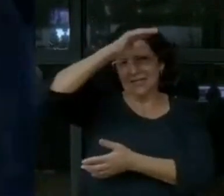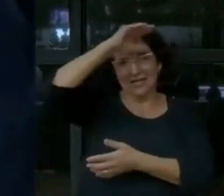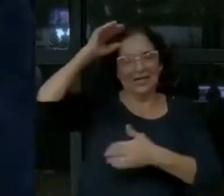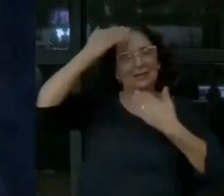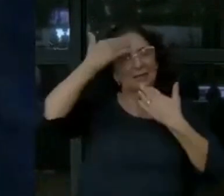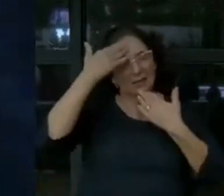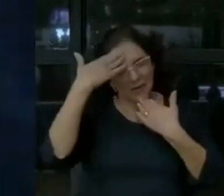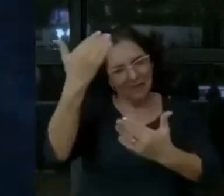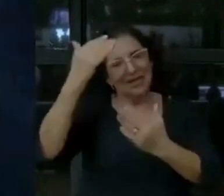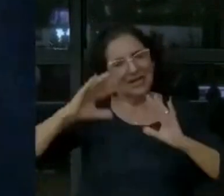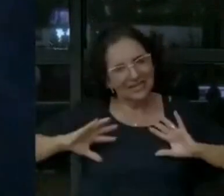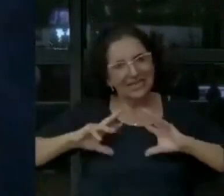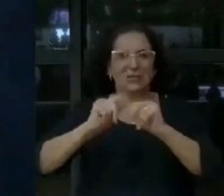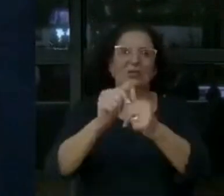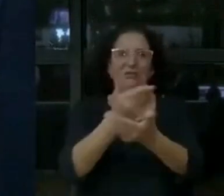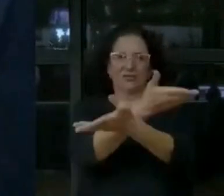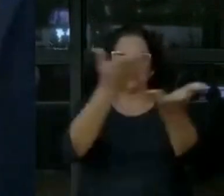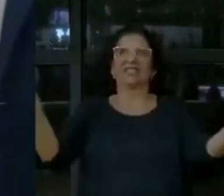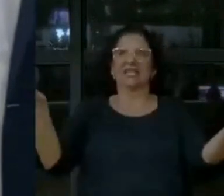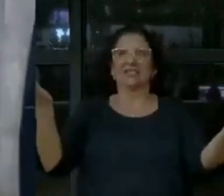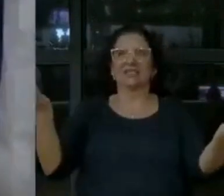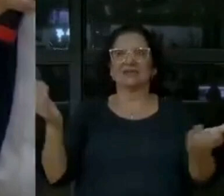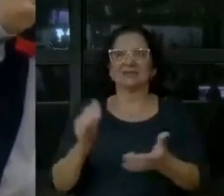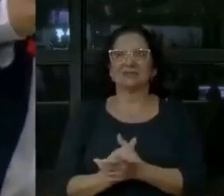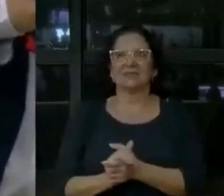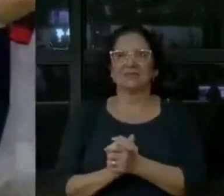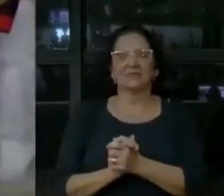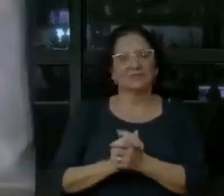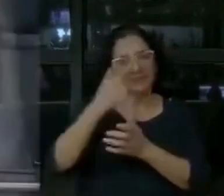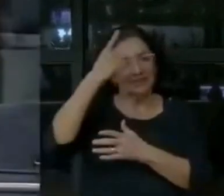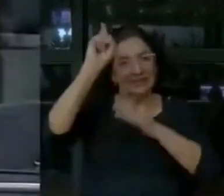Então, muito obrigado a todos vocês. Que Deus abençoe.